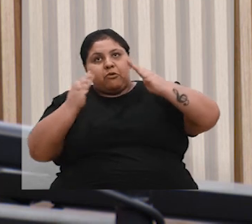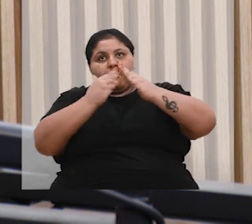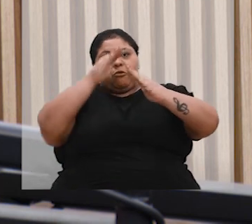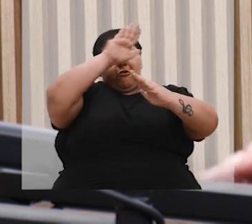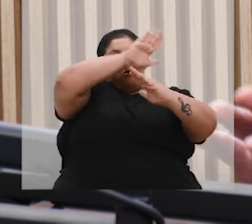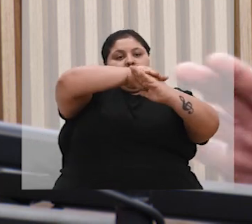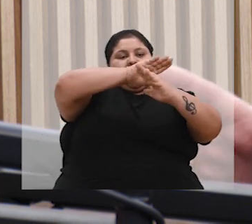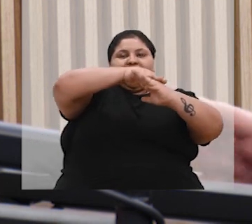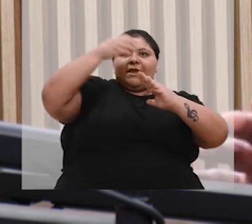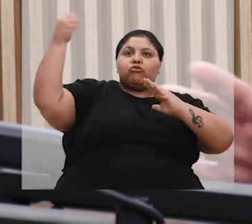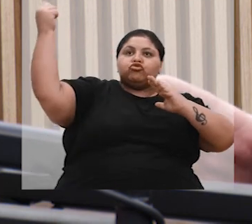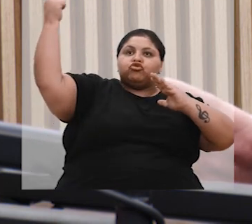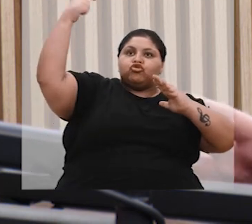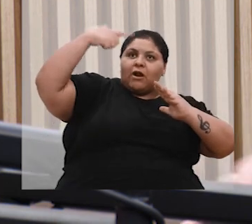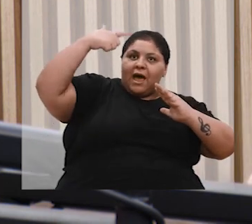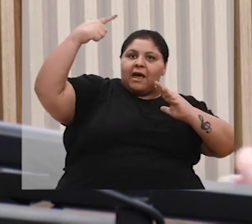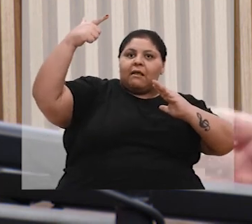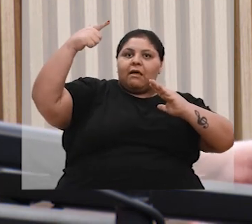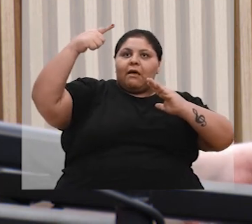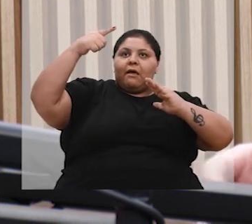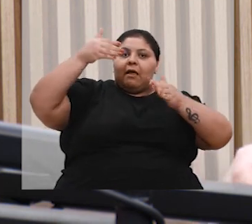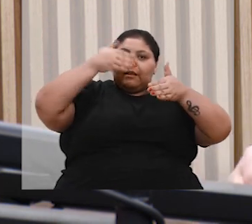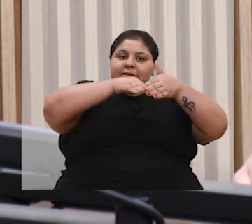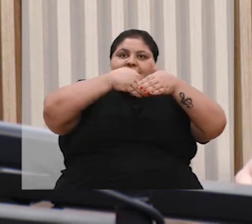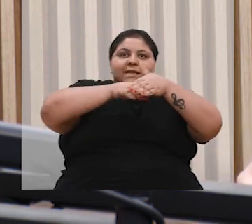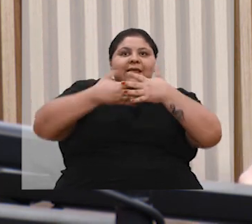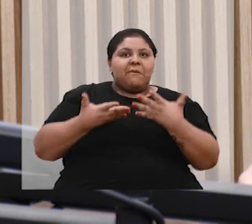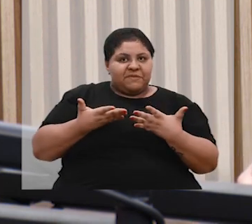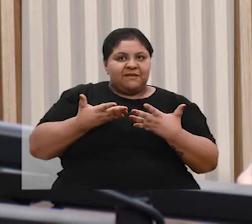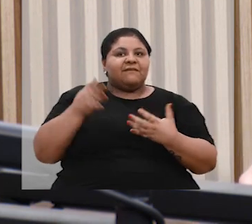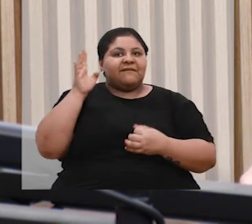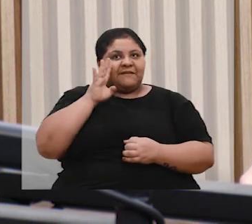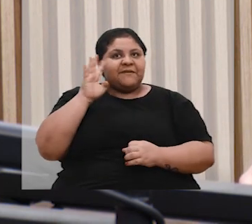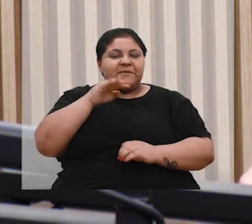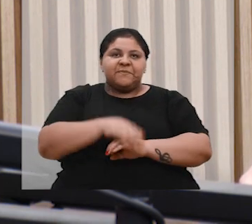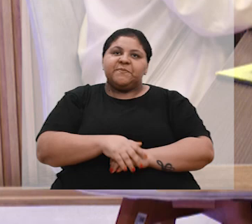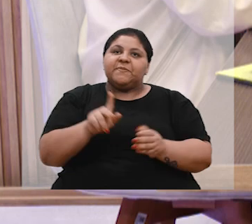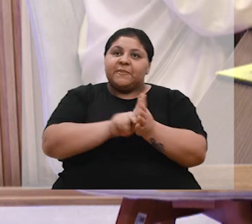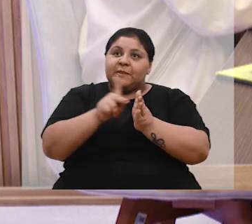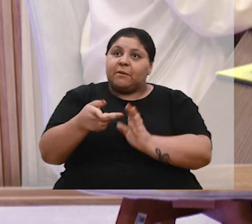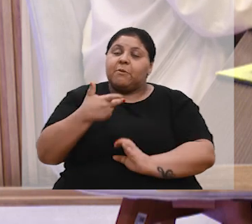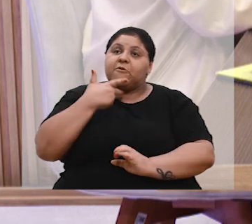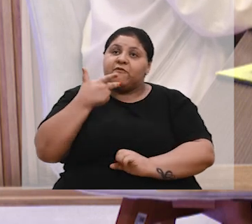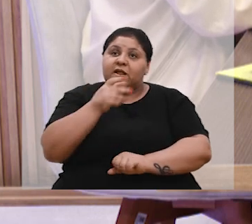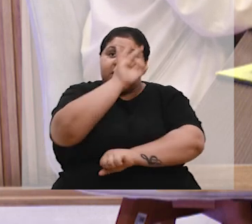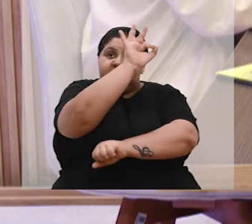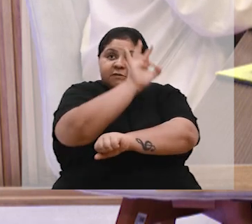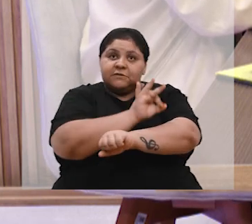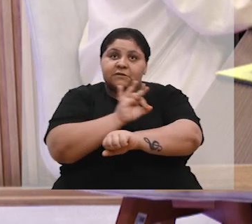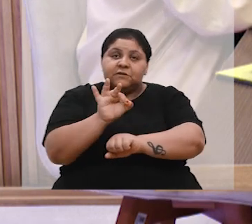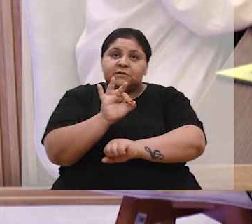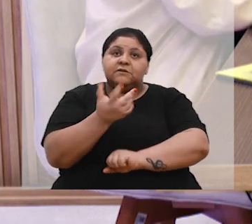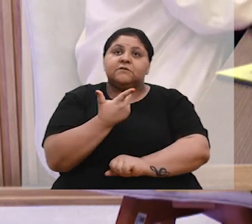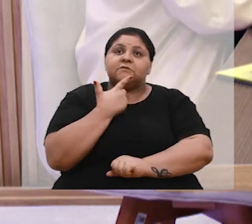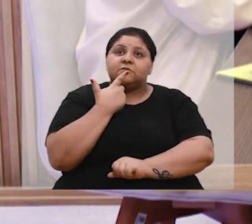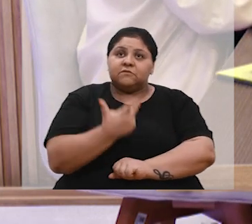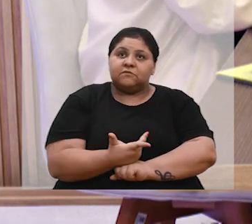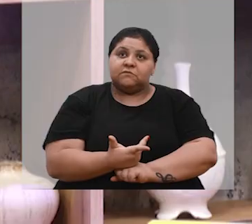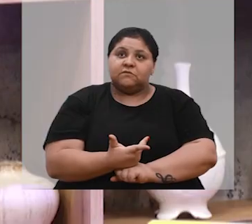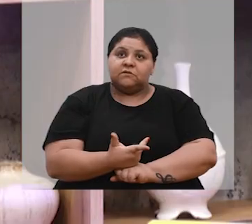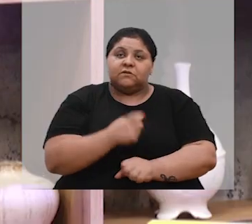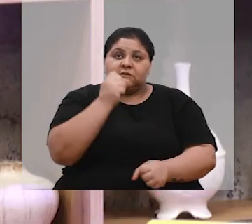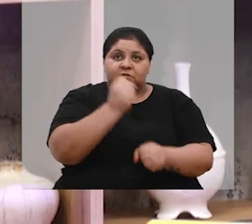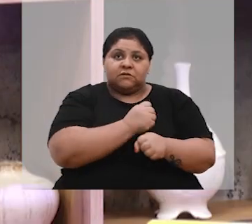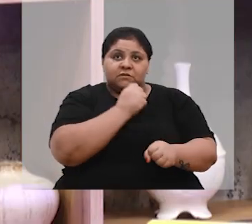solares, ela se adapta, né? E é muito legal ver que até o próprio depoimento do arquiteto, né, do Marchiori, ele fala